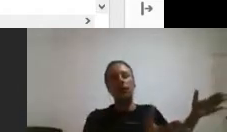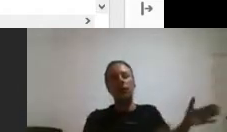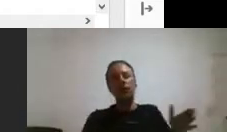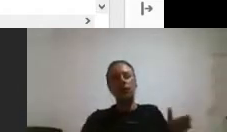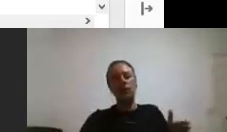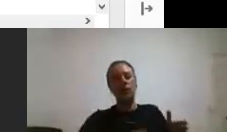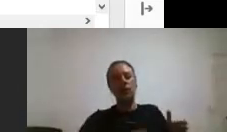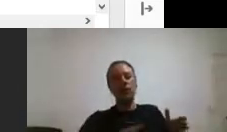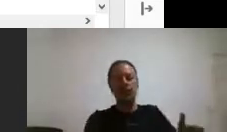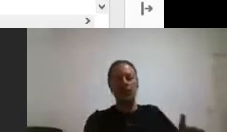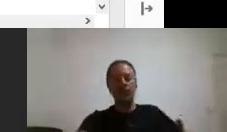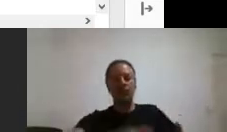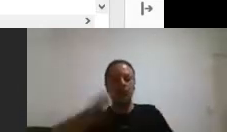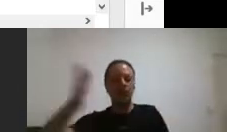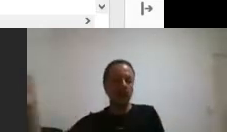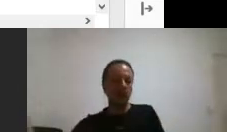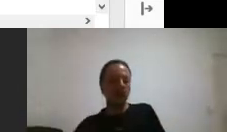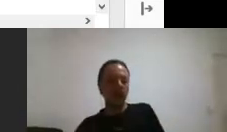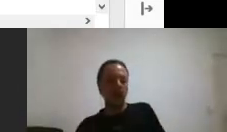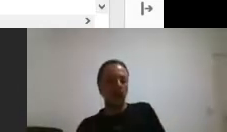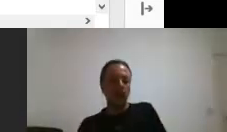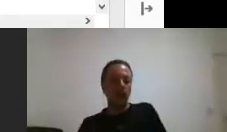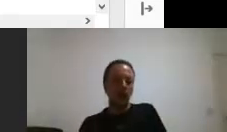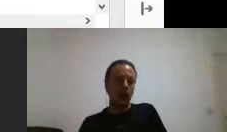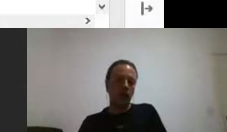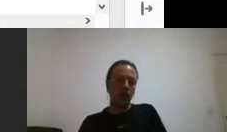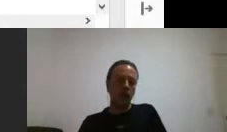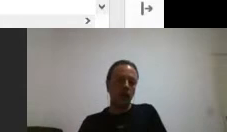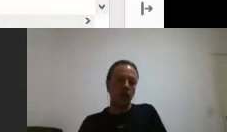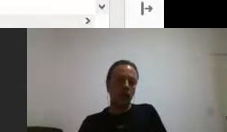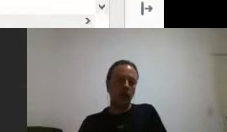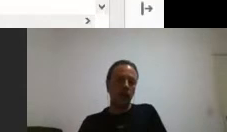é a transição que nós estávamos antes de começar